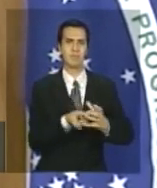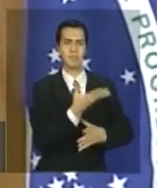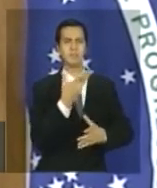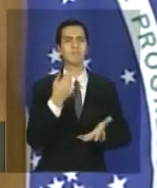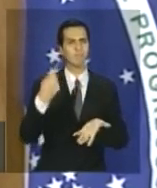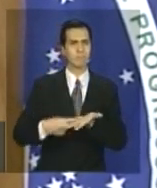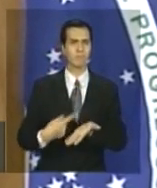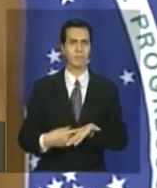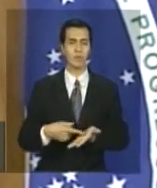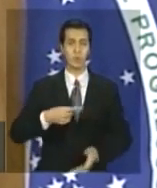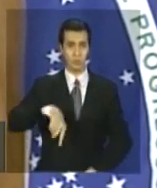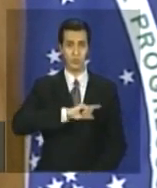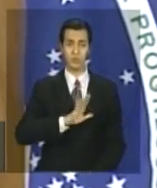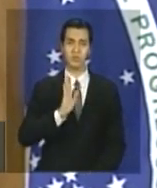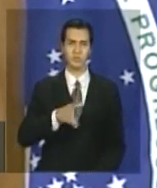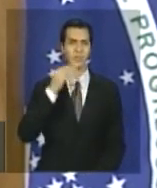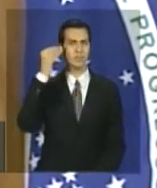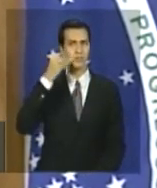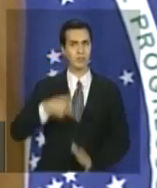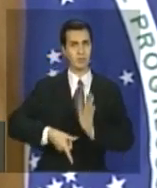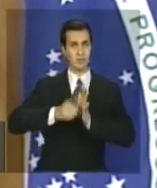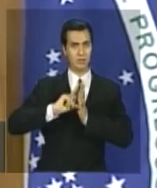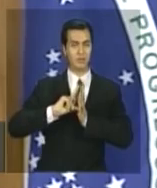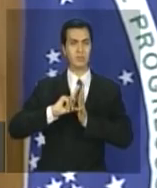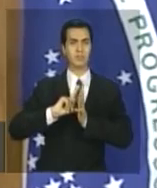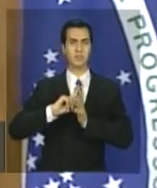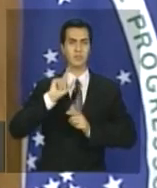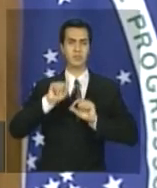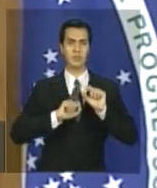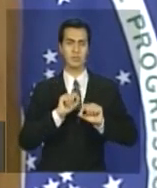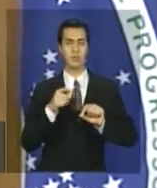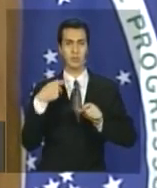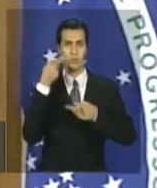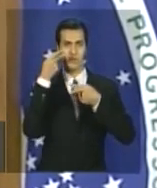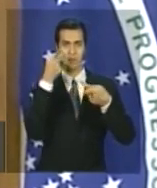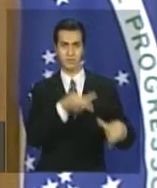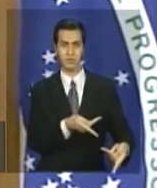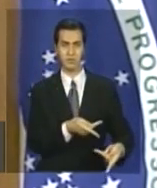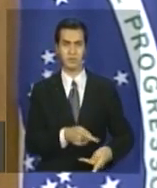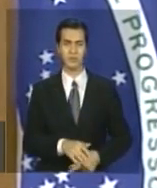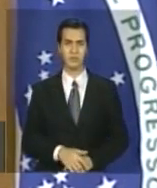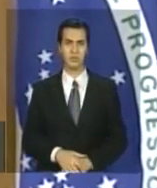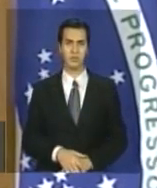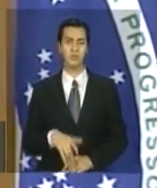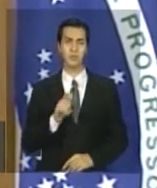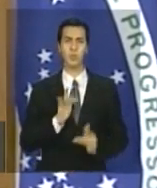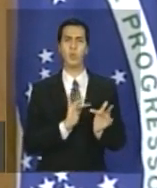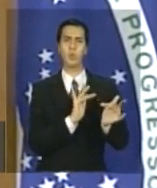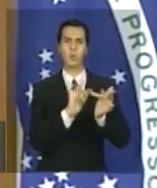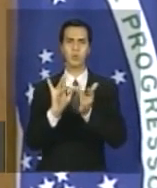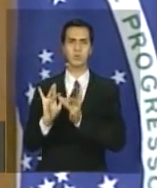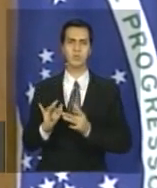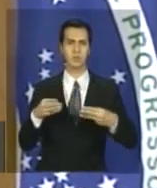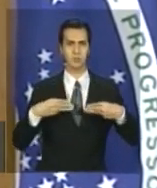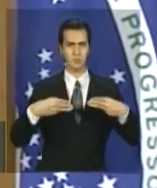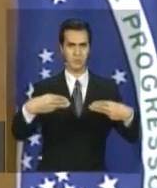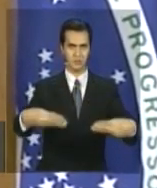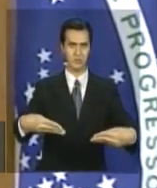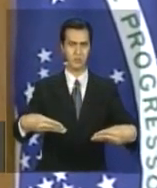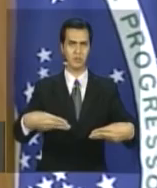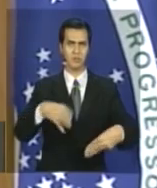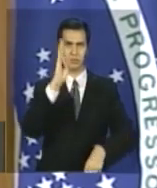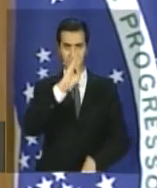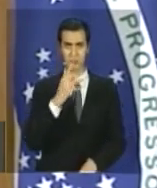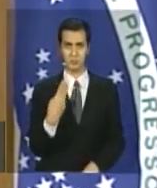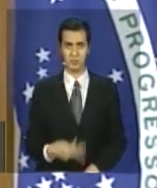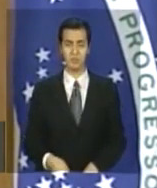Tivemos uma excelente oportunidade mais cedo de visitar com vários, ou ter contato com vários ministérios brasileiros e assim fomentar uma